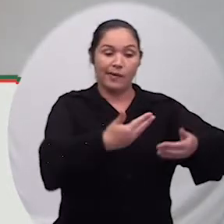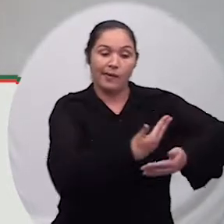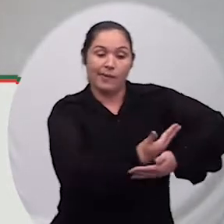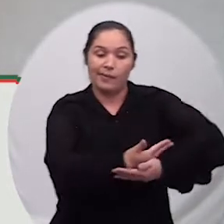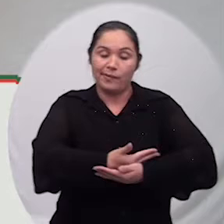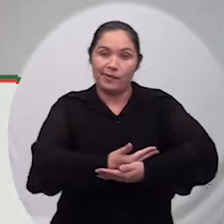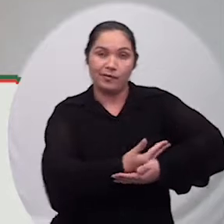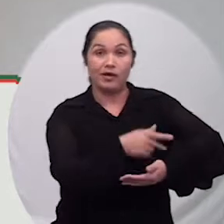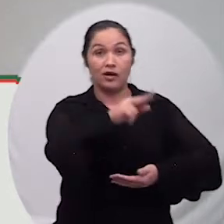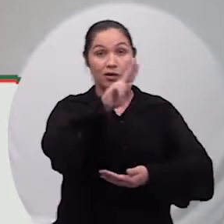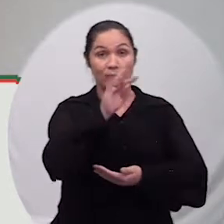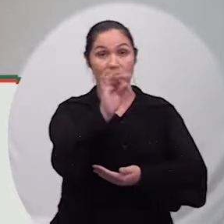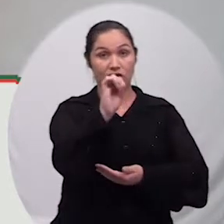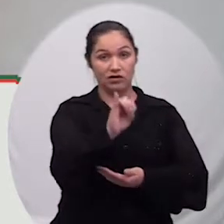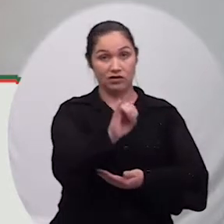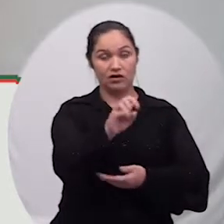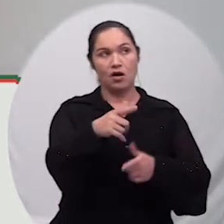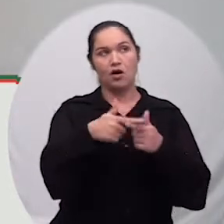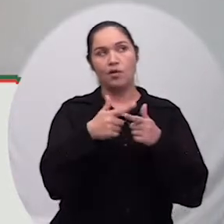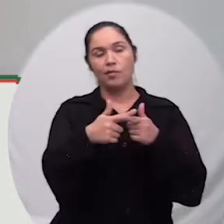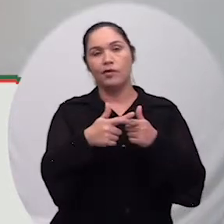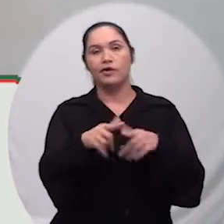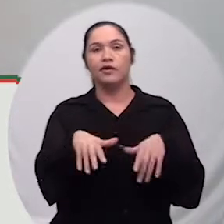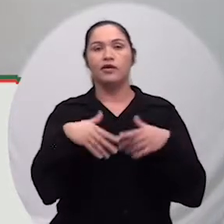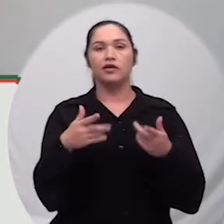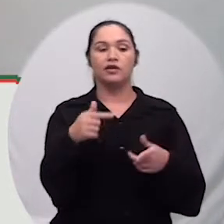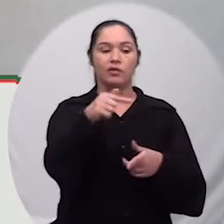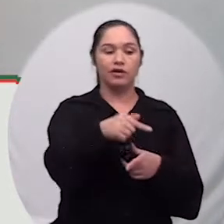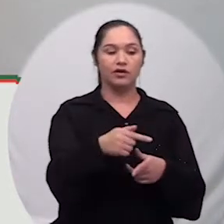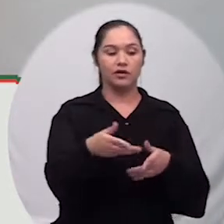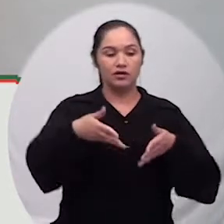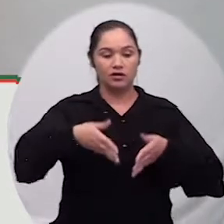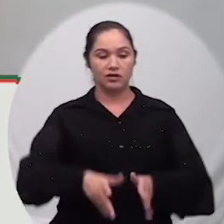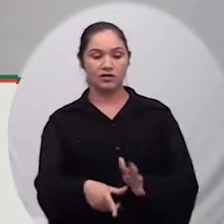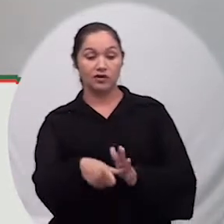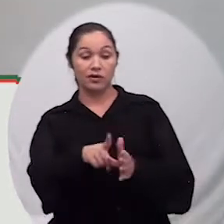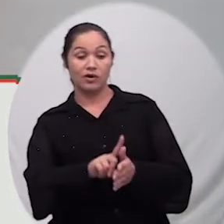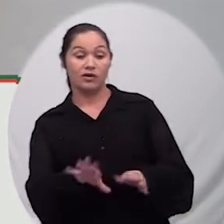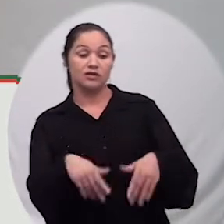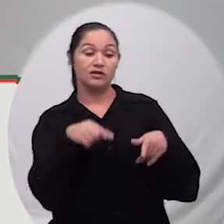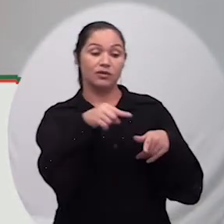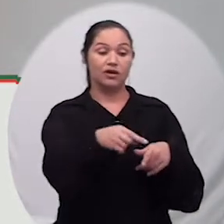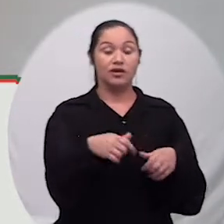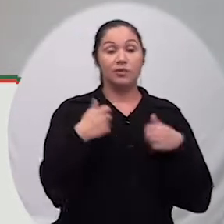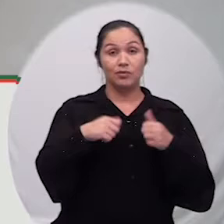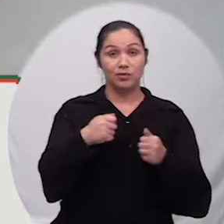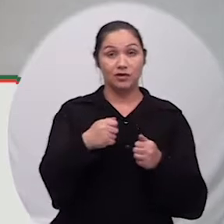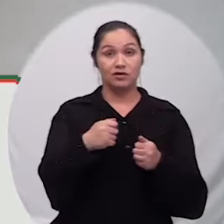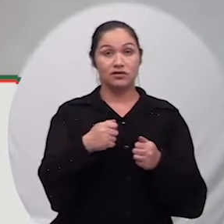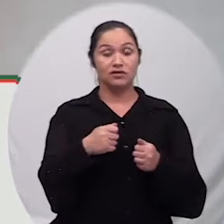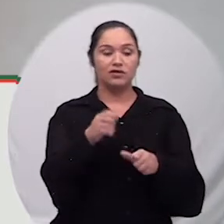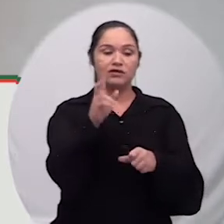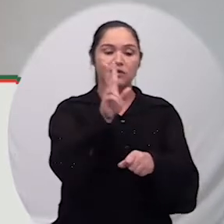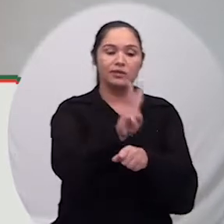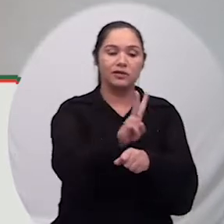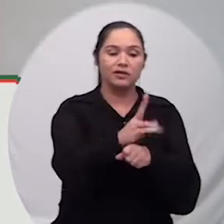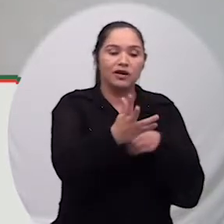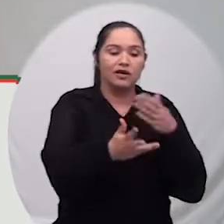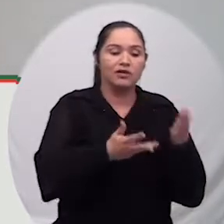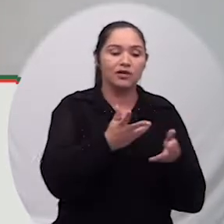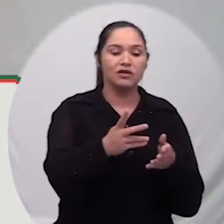ficar lá até ter o seu peso ideal, também possa sugar toda a comida e adquira